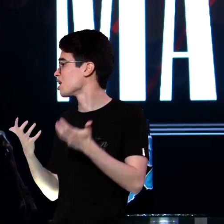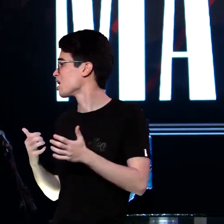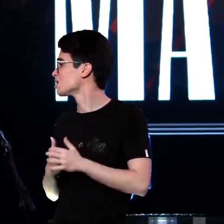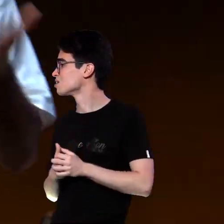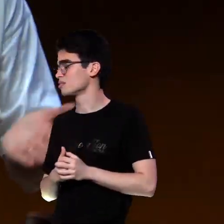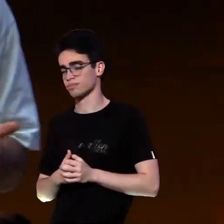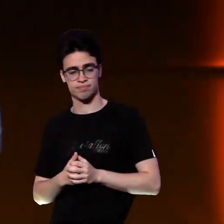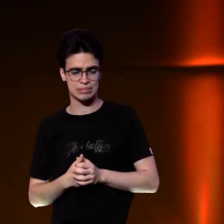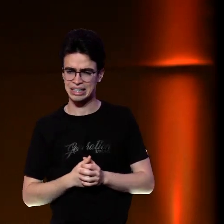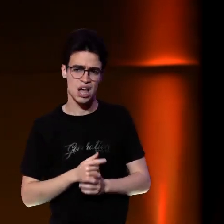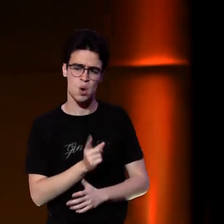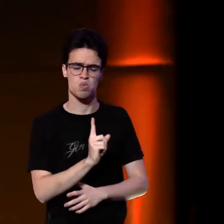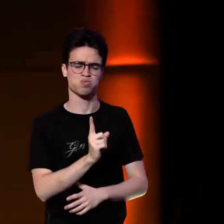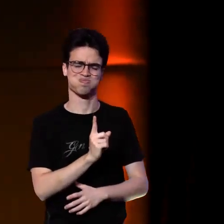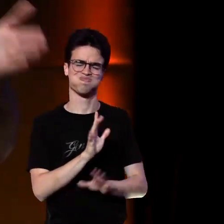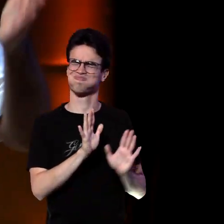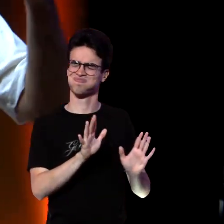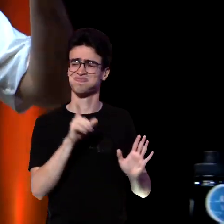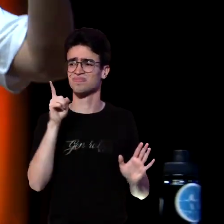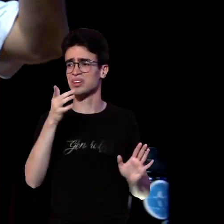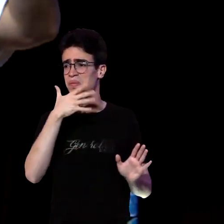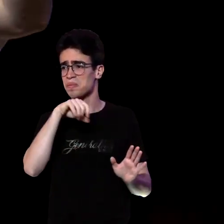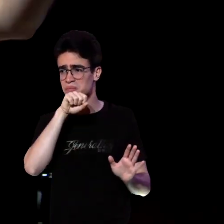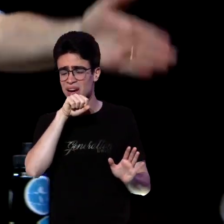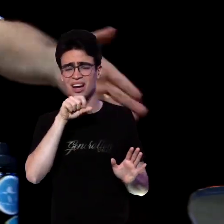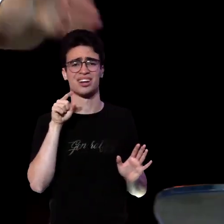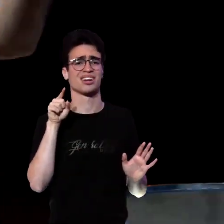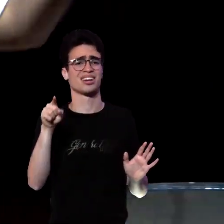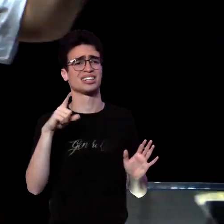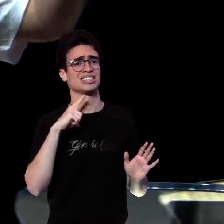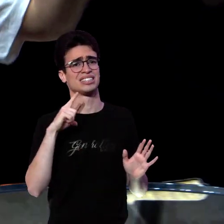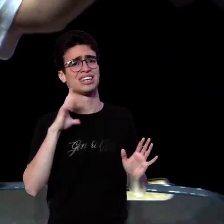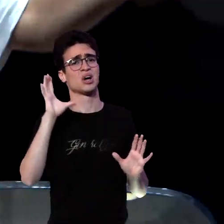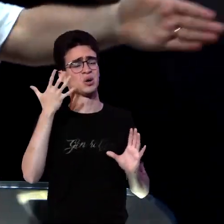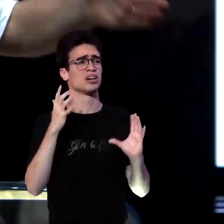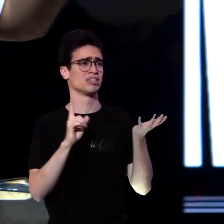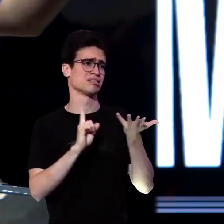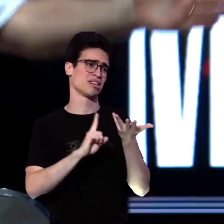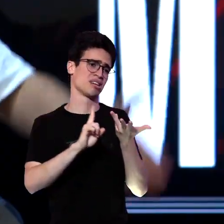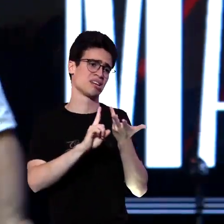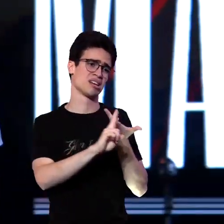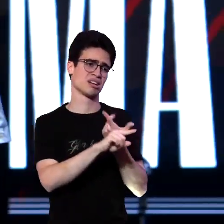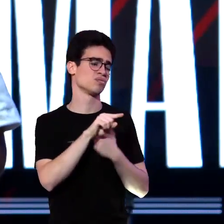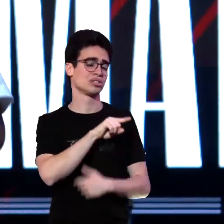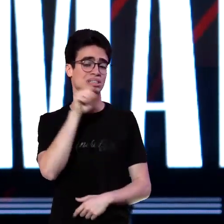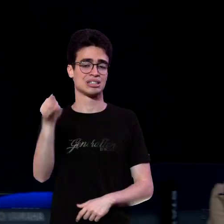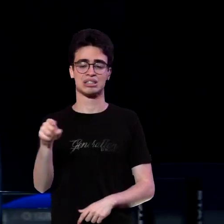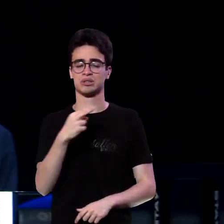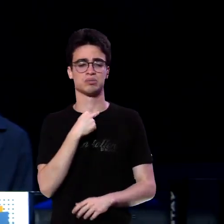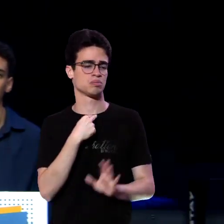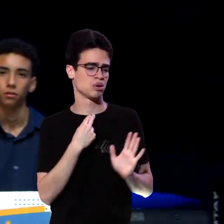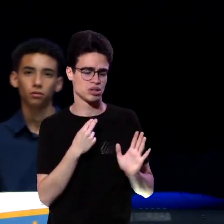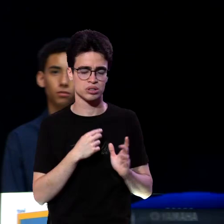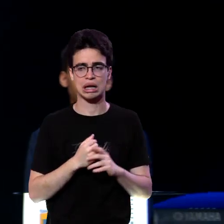E ela falava: não, filho, seu pai está passando por isso, não dá para você ir.